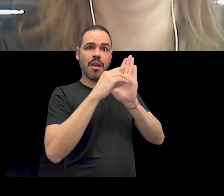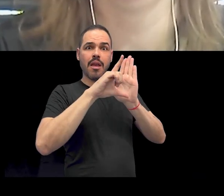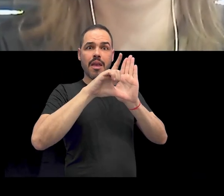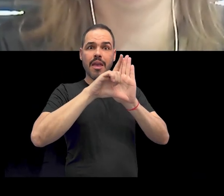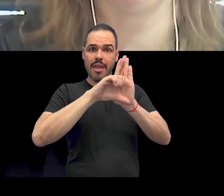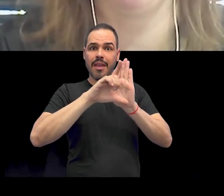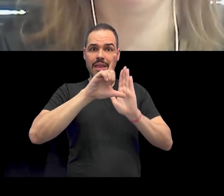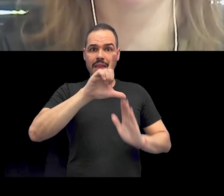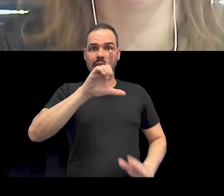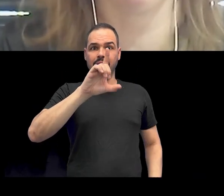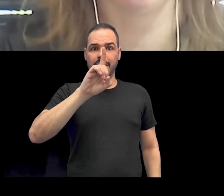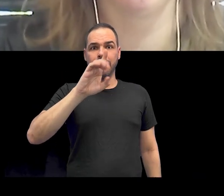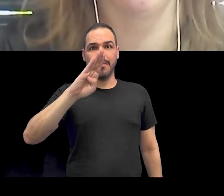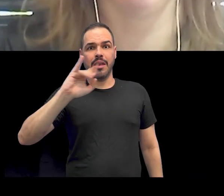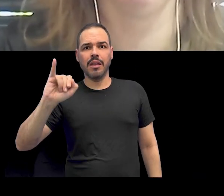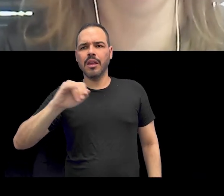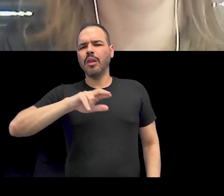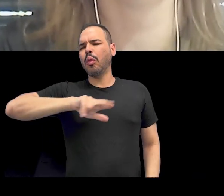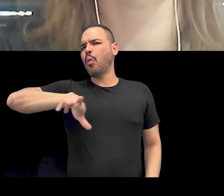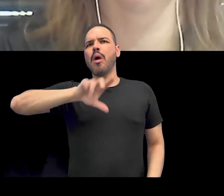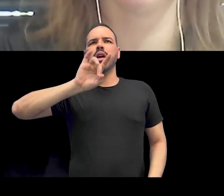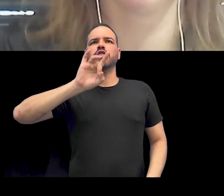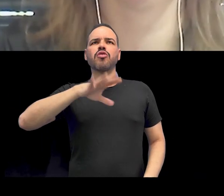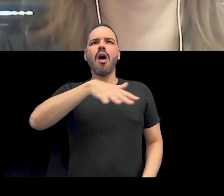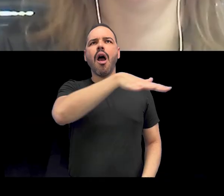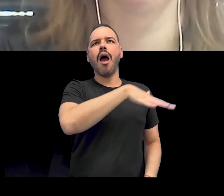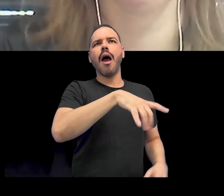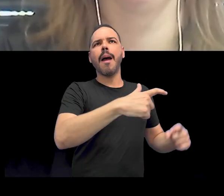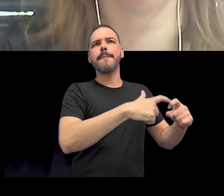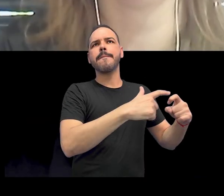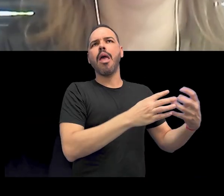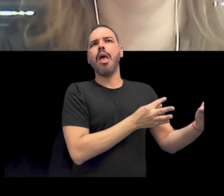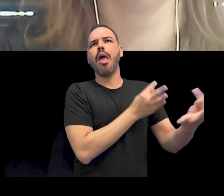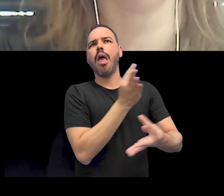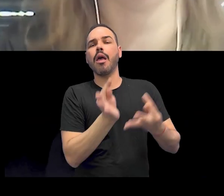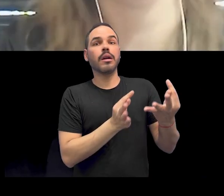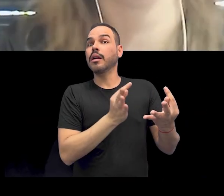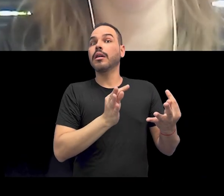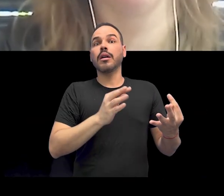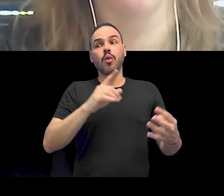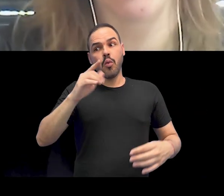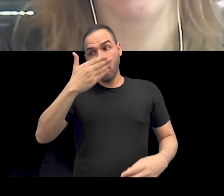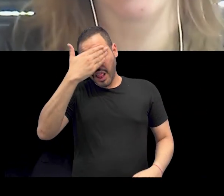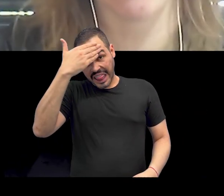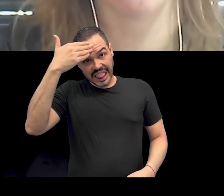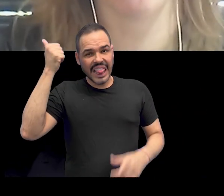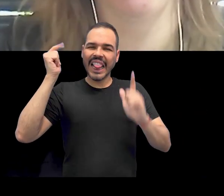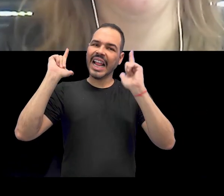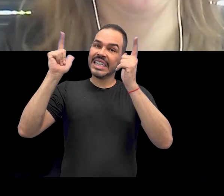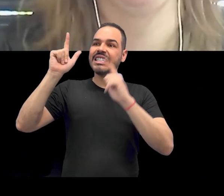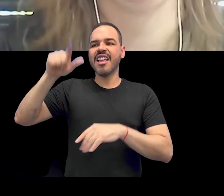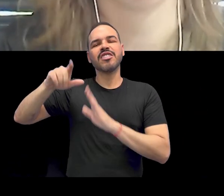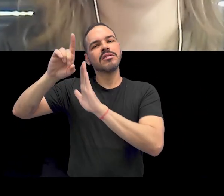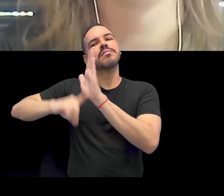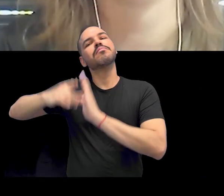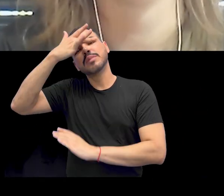então, terapêutica e educacional, o lazer também é um direito da pessoa com deficiência, o acesso ao